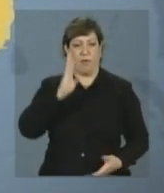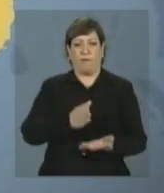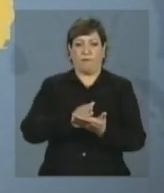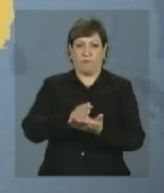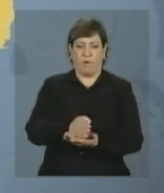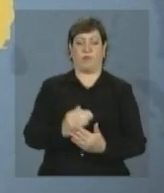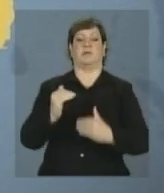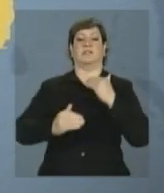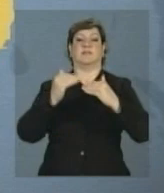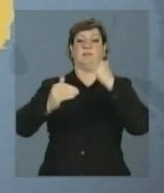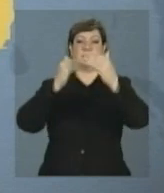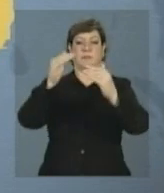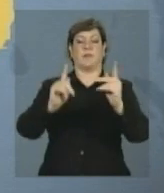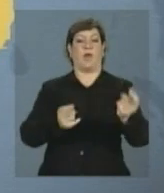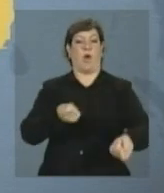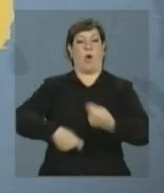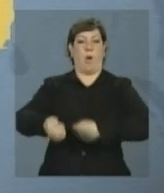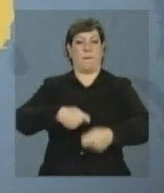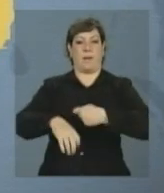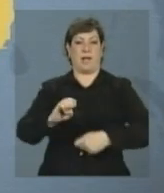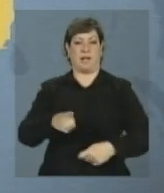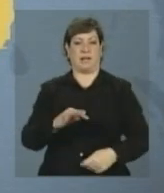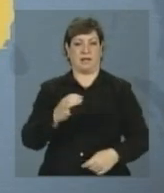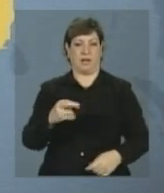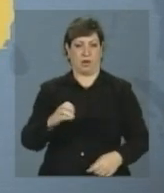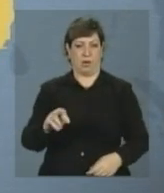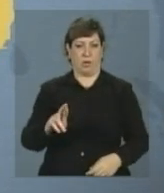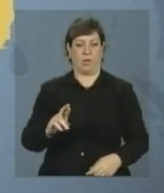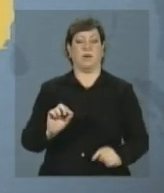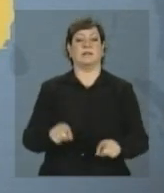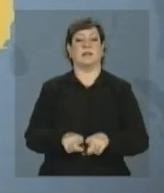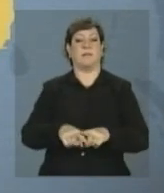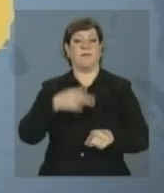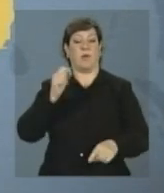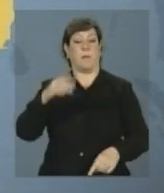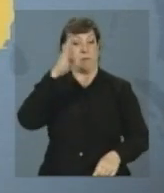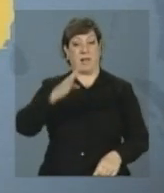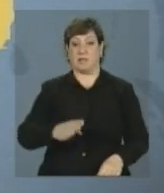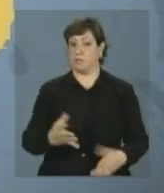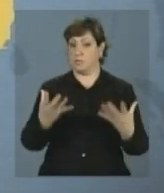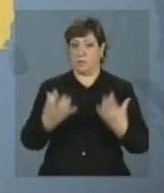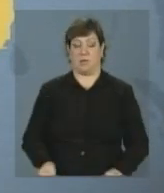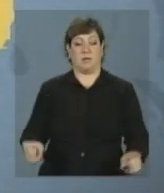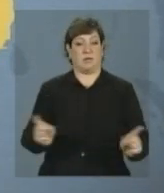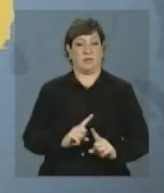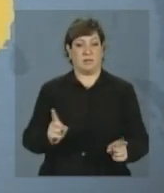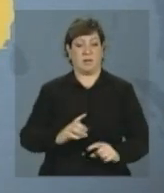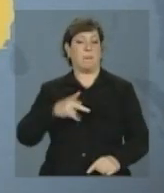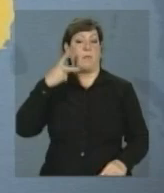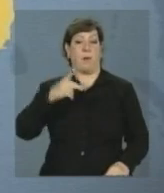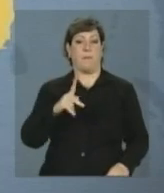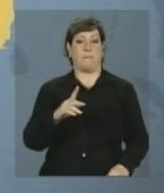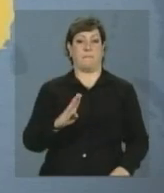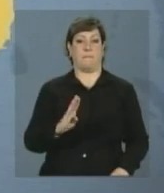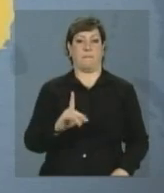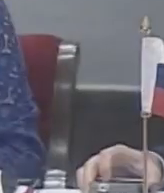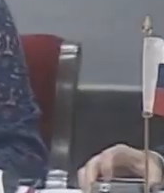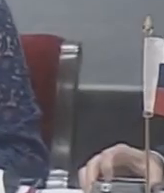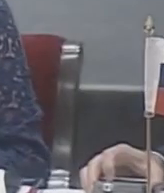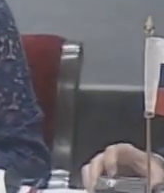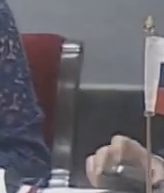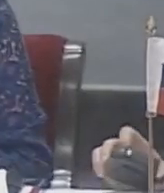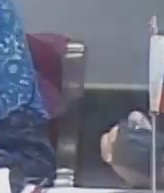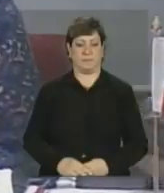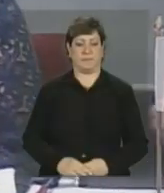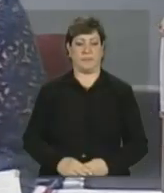em desenvolvimento e comércio exterior, e afirmou ainda que o Brasil é contra políticas de bloqueio. Acompanhe. Eu